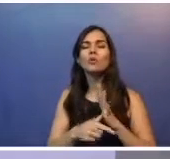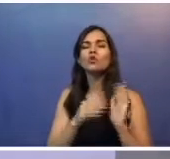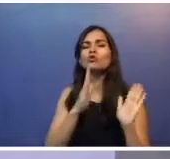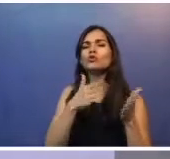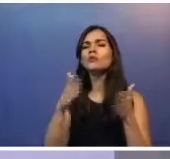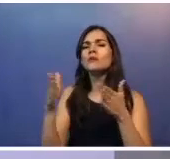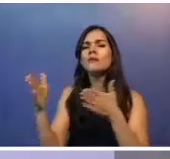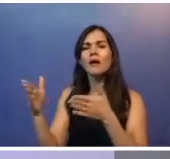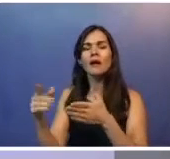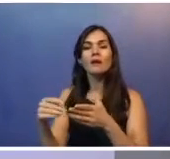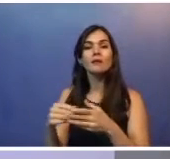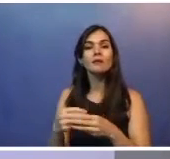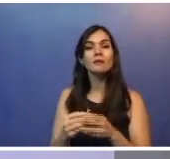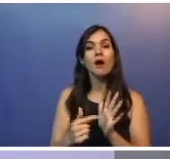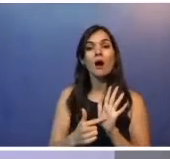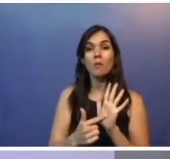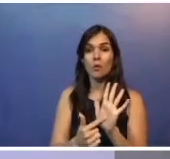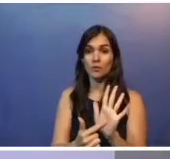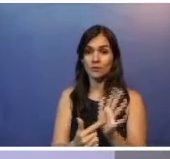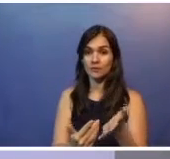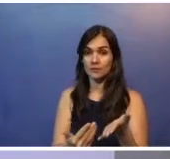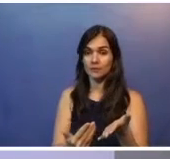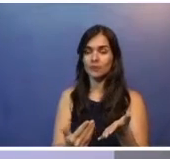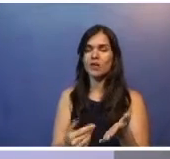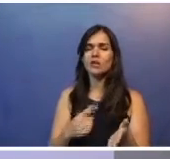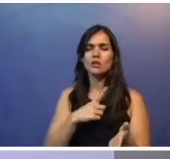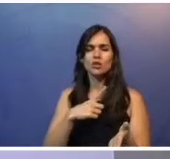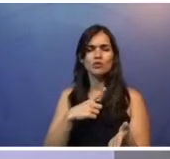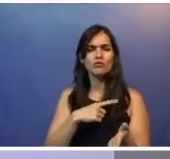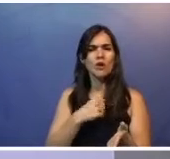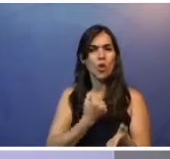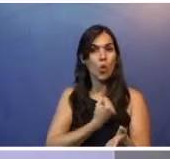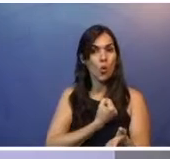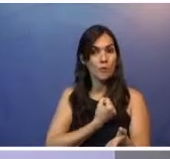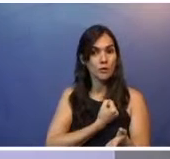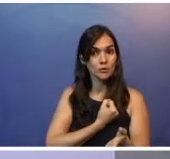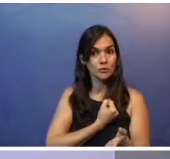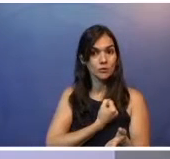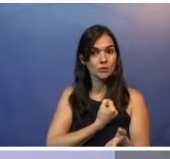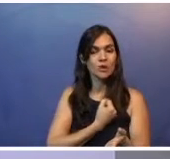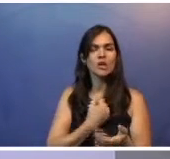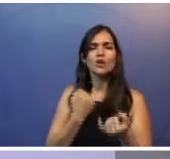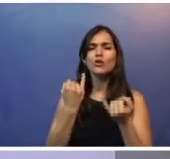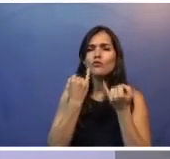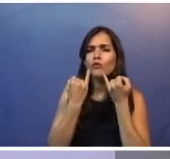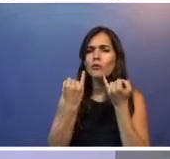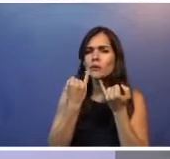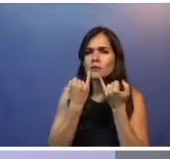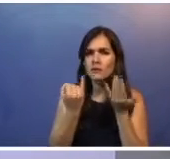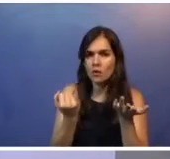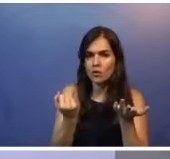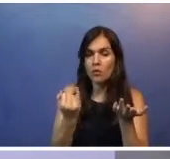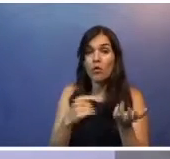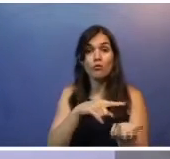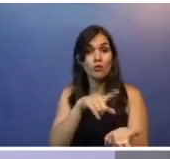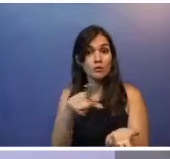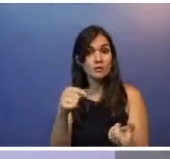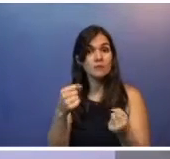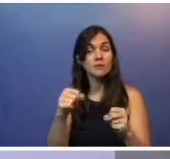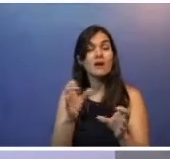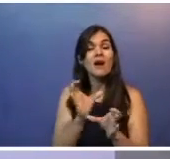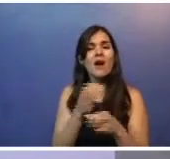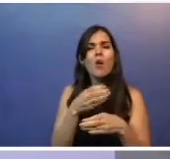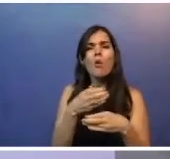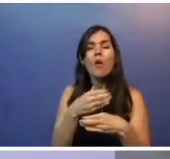amostras de alimentos então quando tem um conjunto de números conjunto de informações para calcular